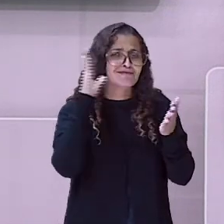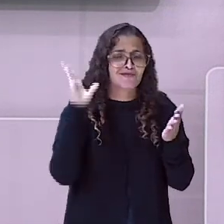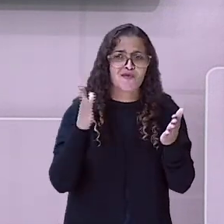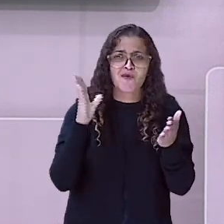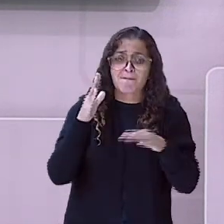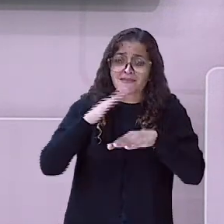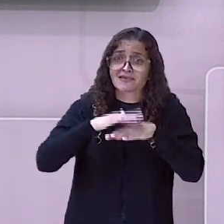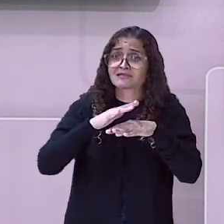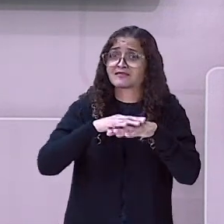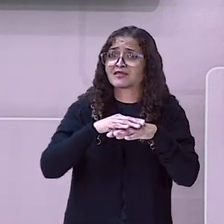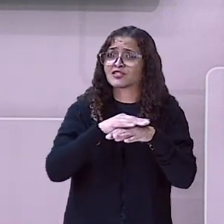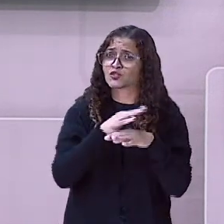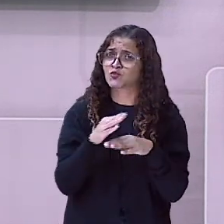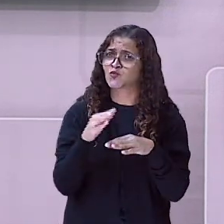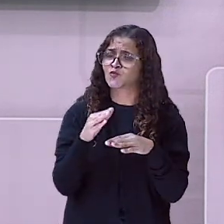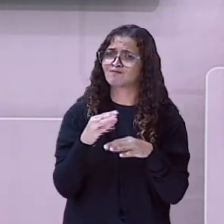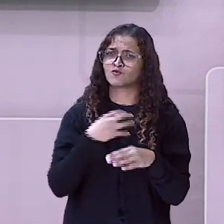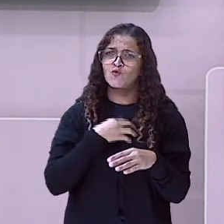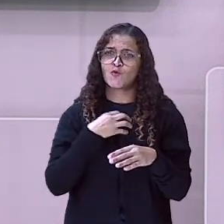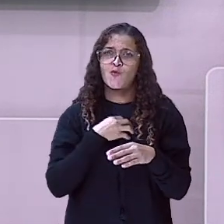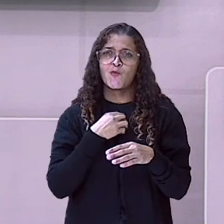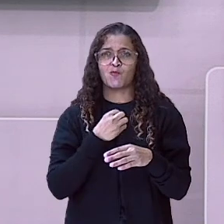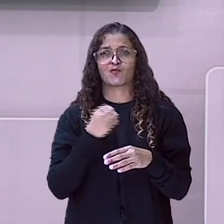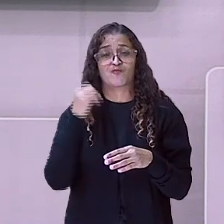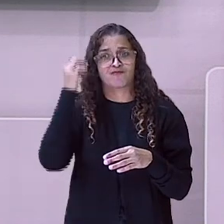simples, do jeito que ela é, ok?